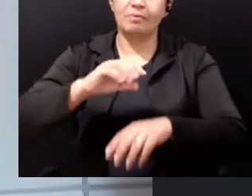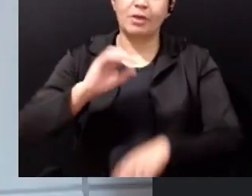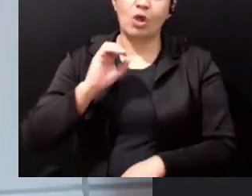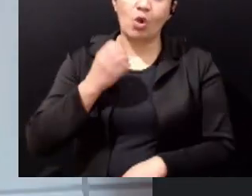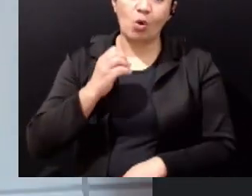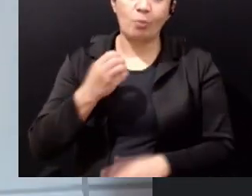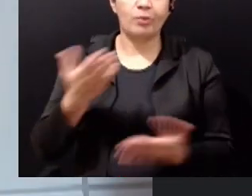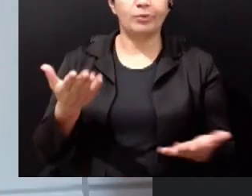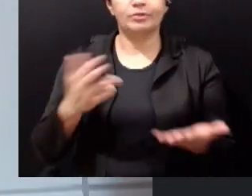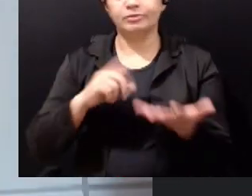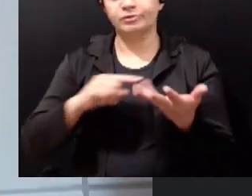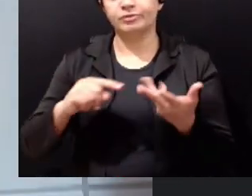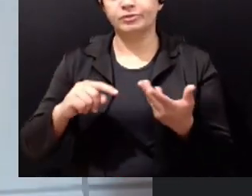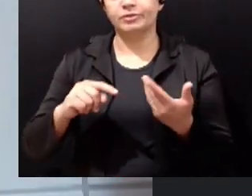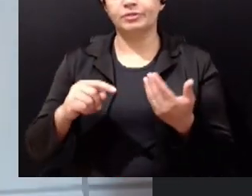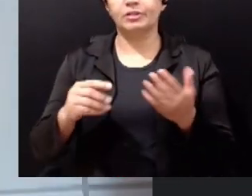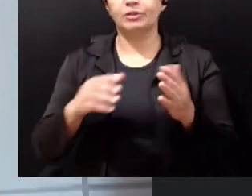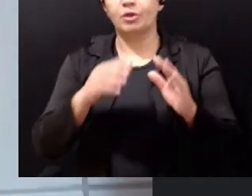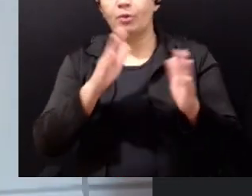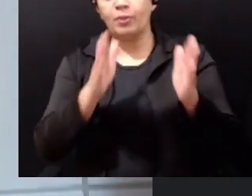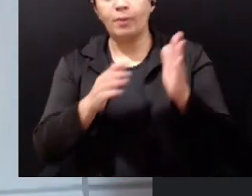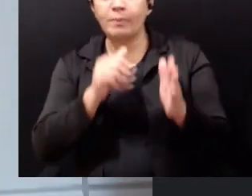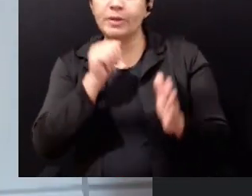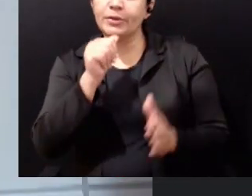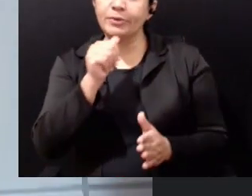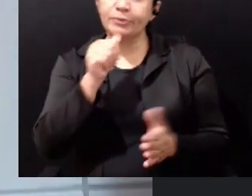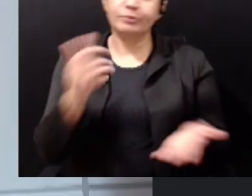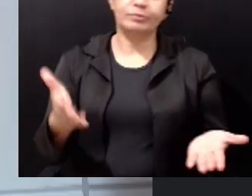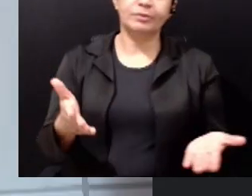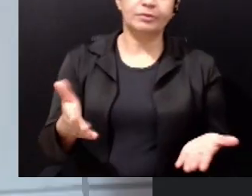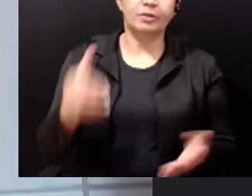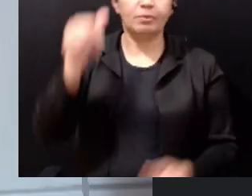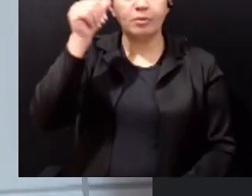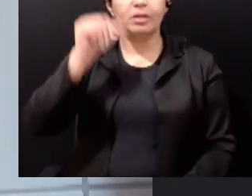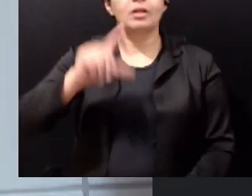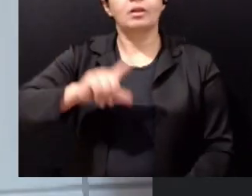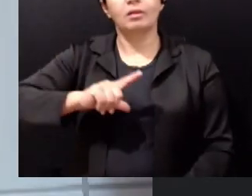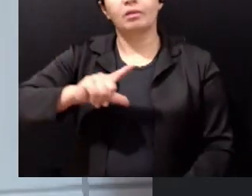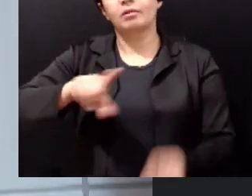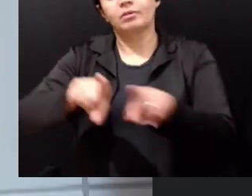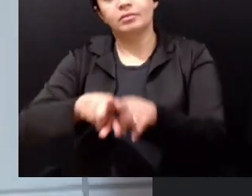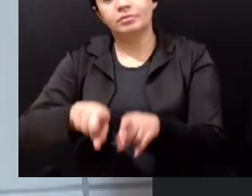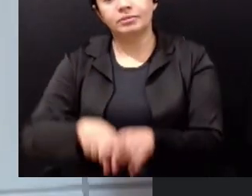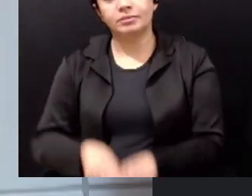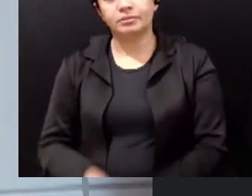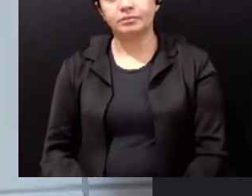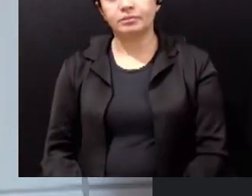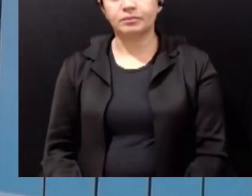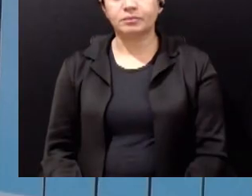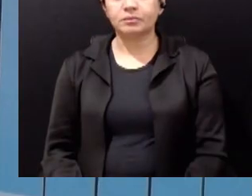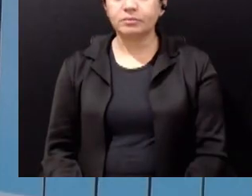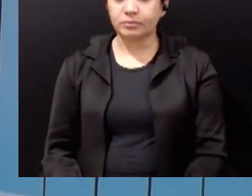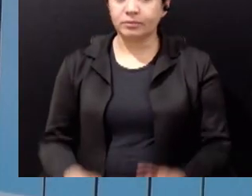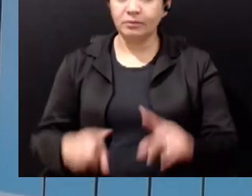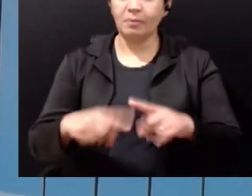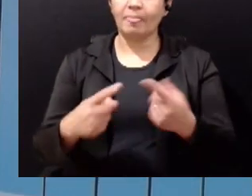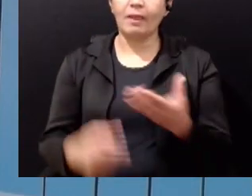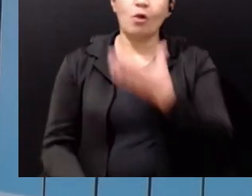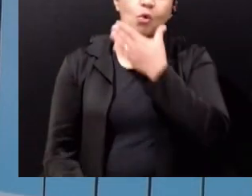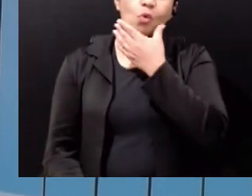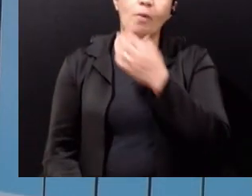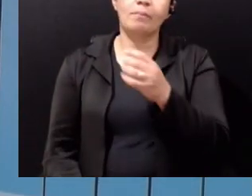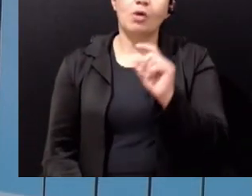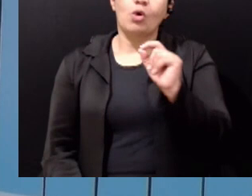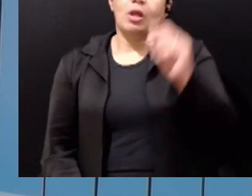né? Durante o ciclo menstrual, que a mulher tem também, isso contribui também. E mais relacionado ao homem, qual que seria o